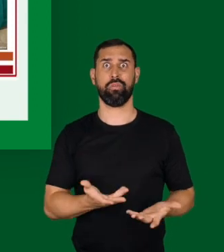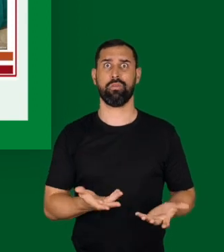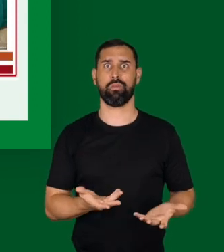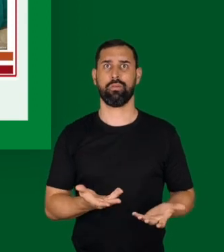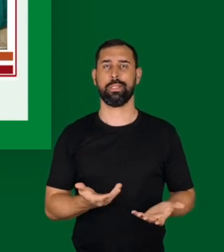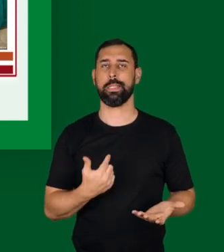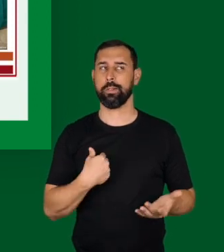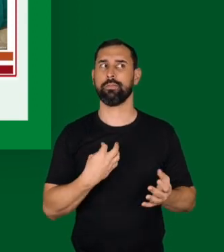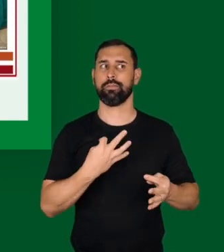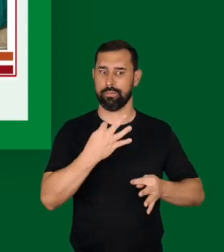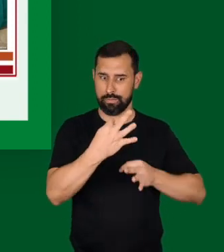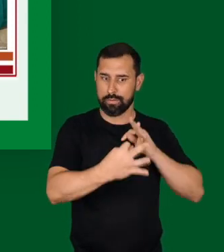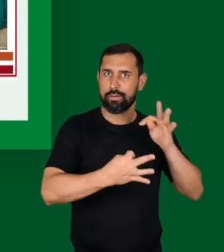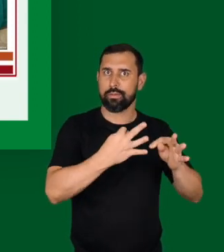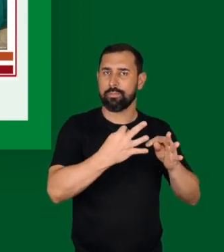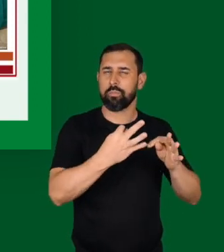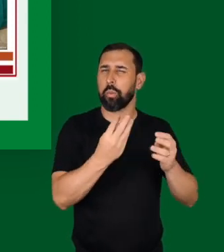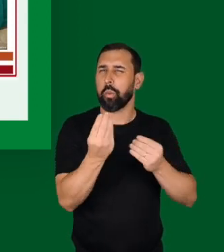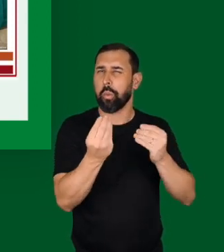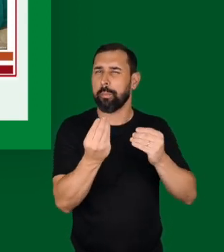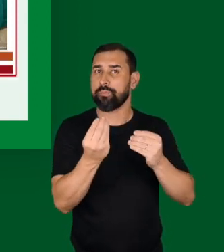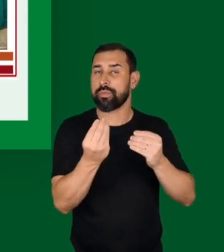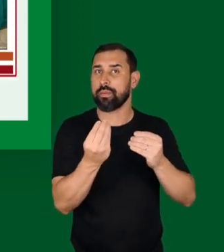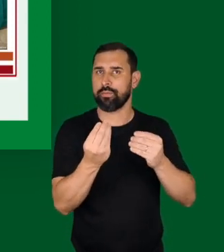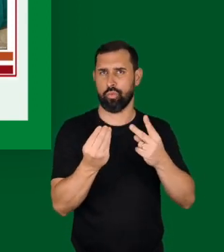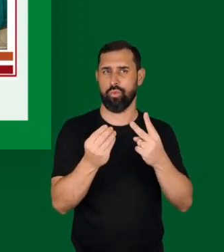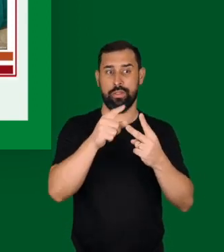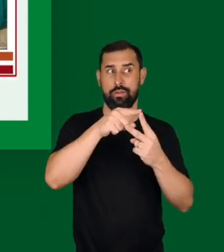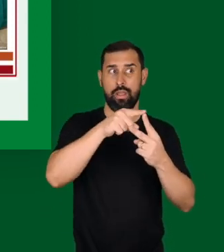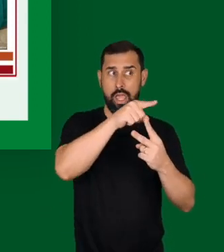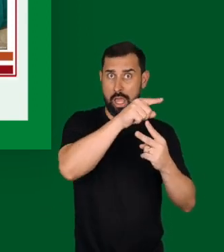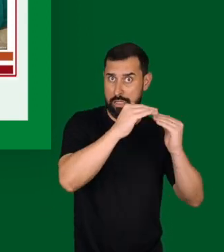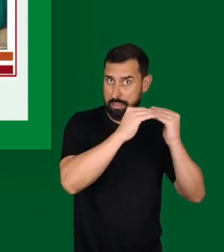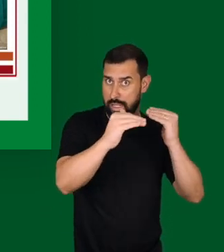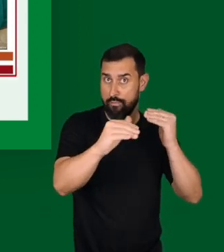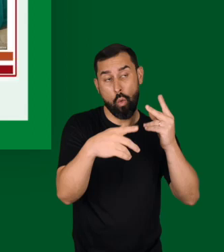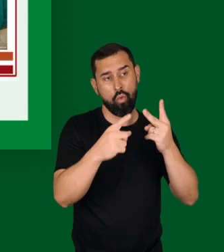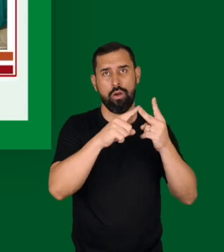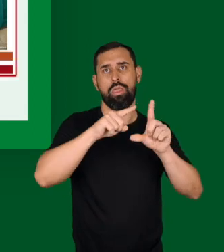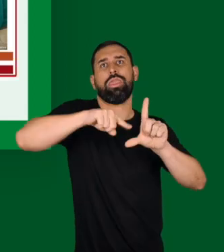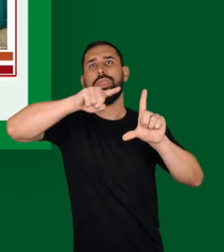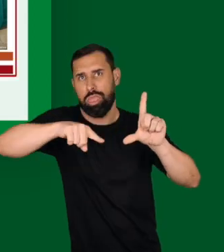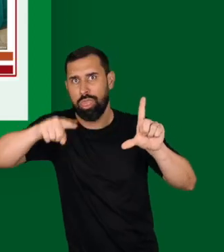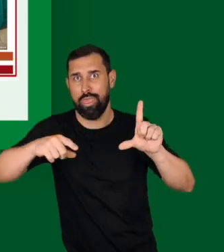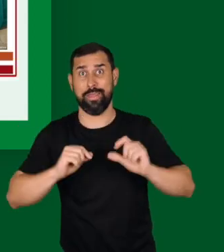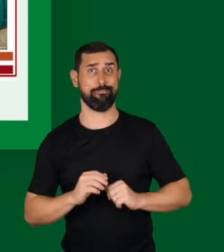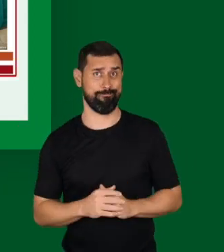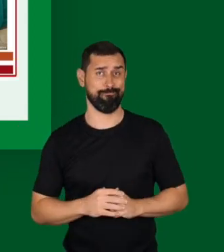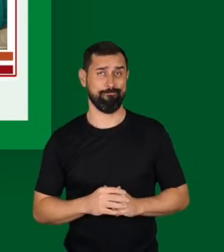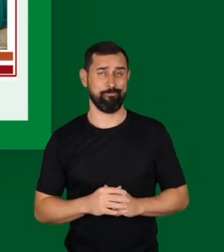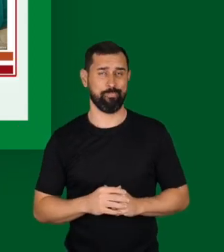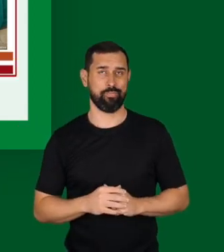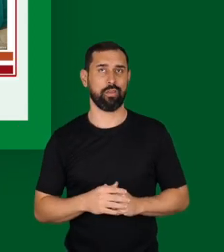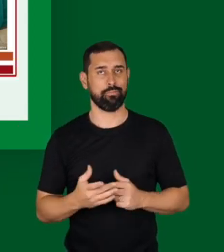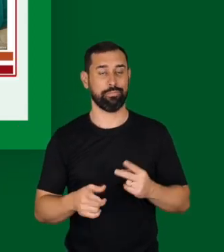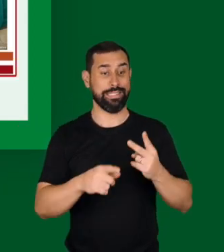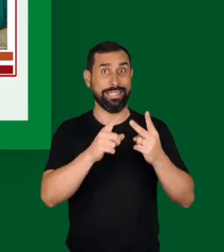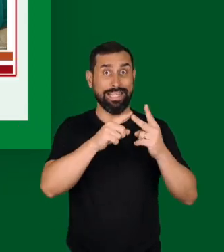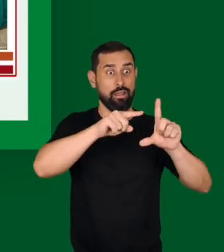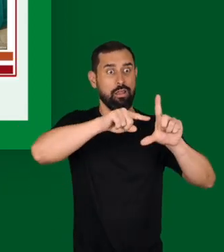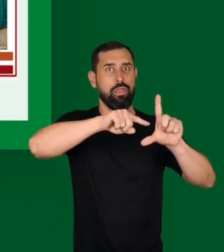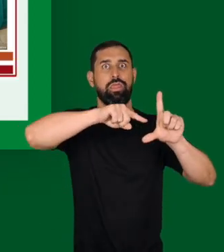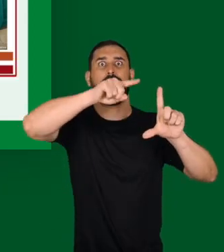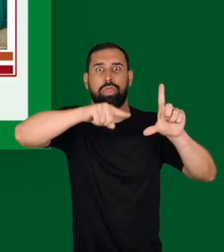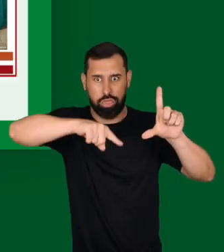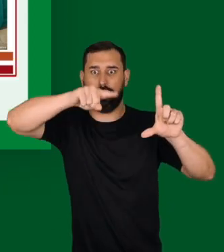parada cardiorrespiratória. Então, o tratamento vai depender se o paciente está estável ou está